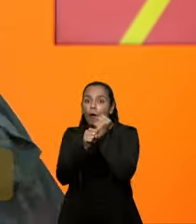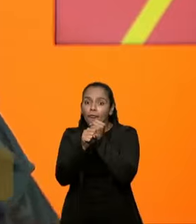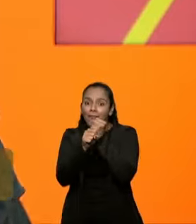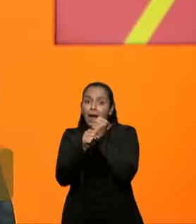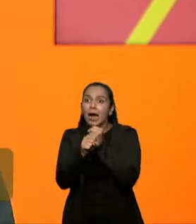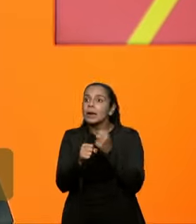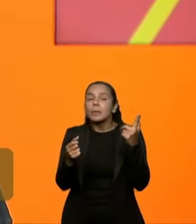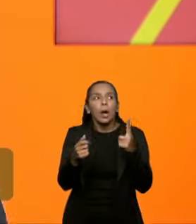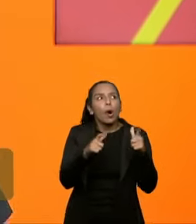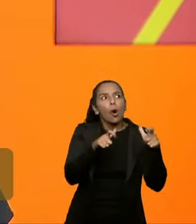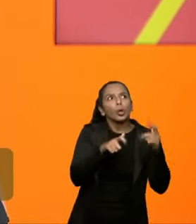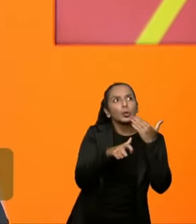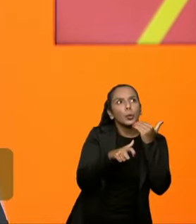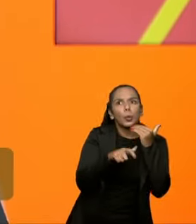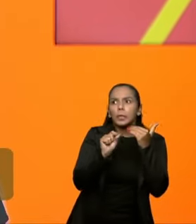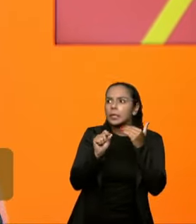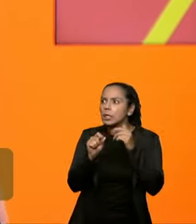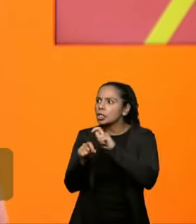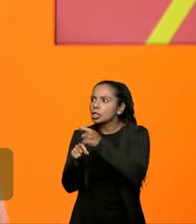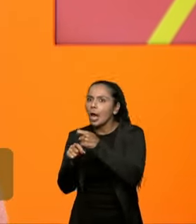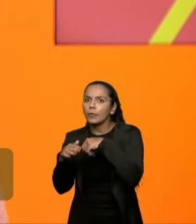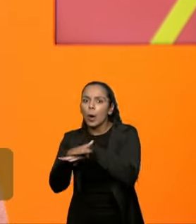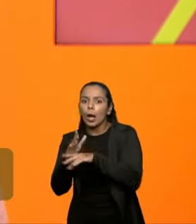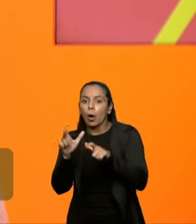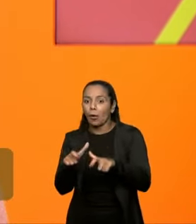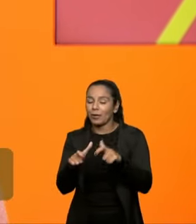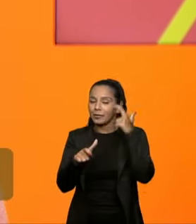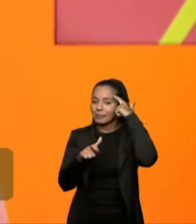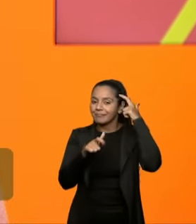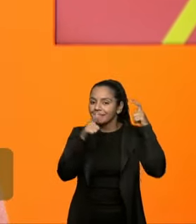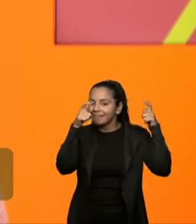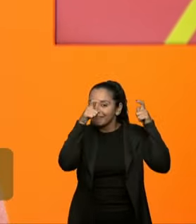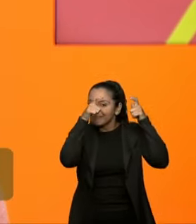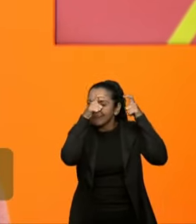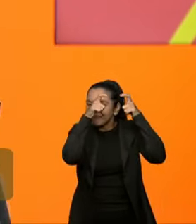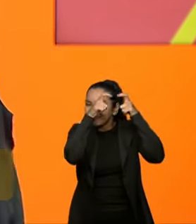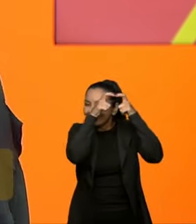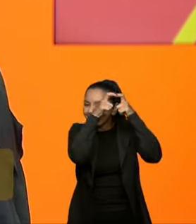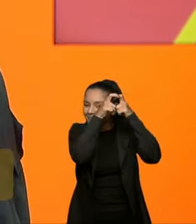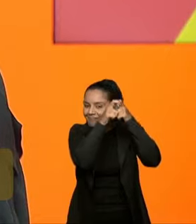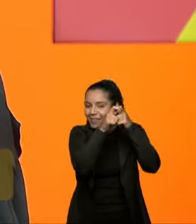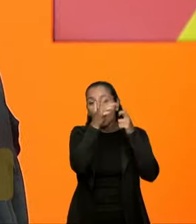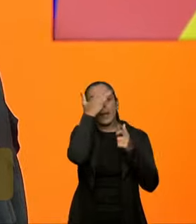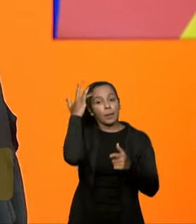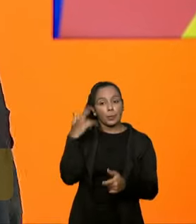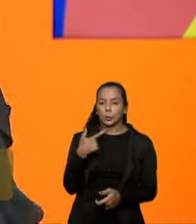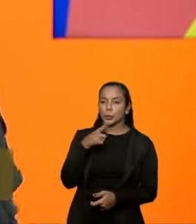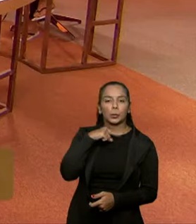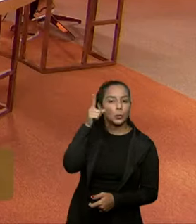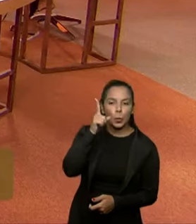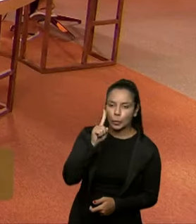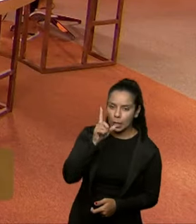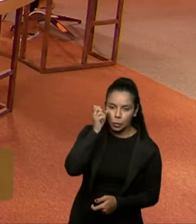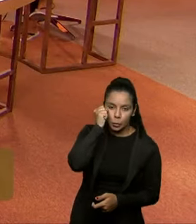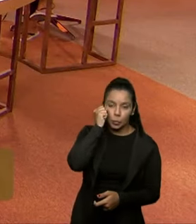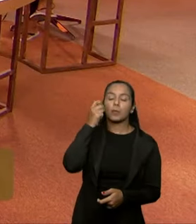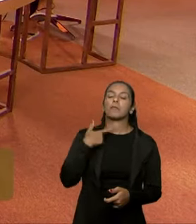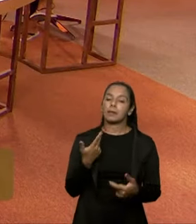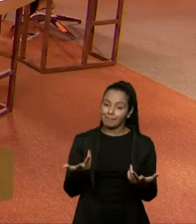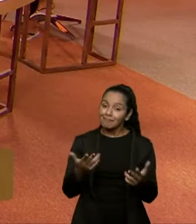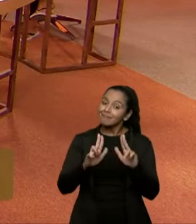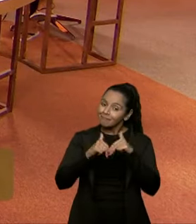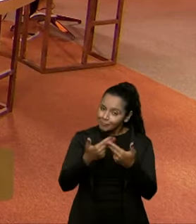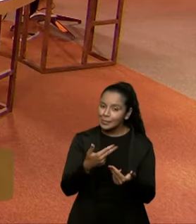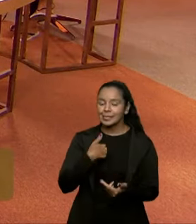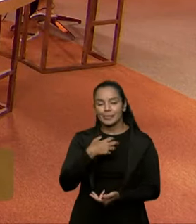chave, onde é... Então, essa área começa a reduzir em pessoas com insônia. Mas a perda de memória recente